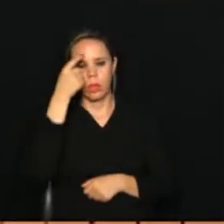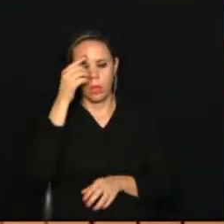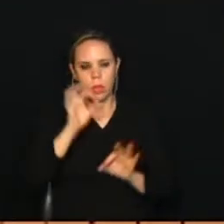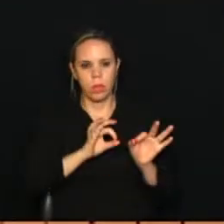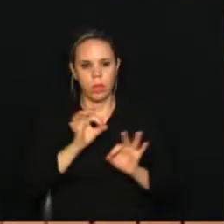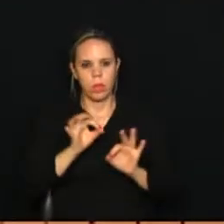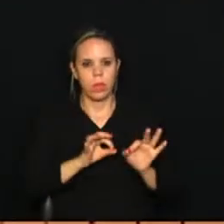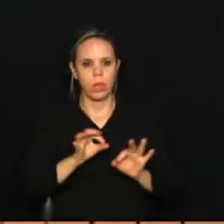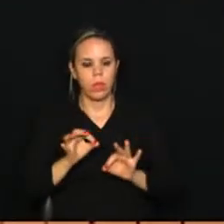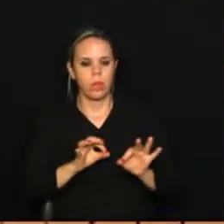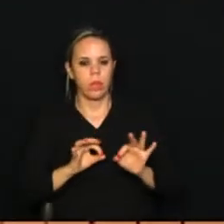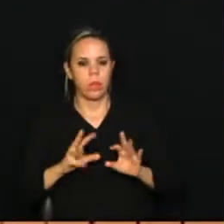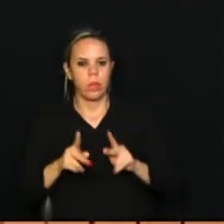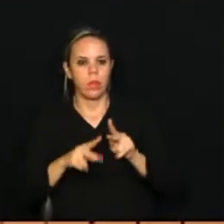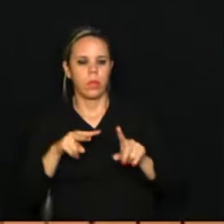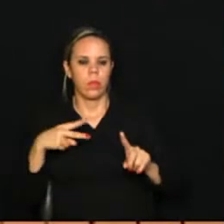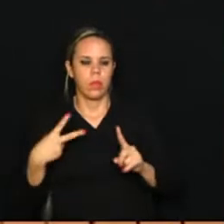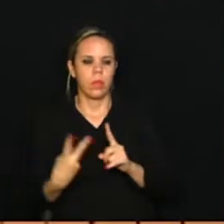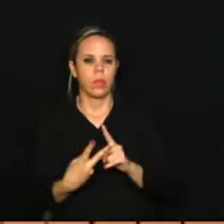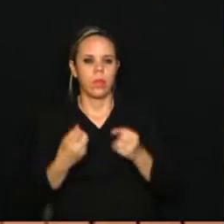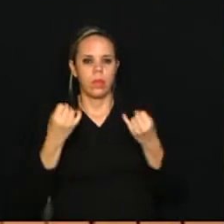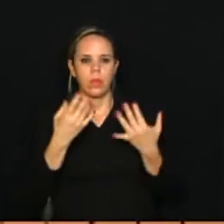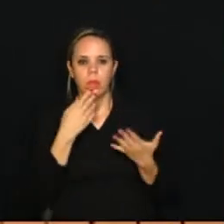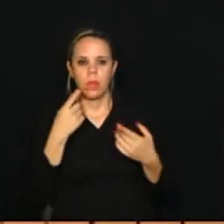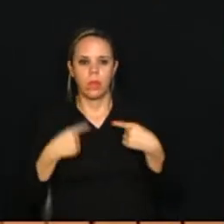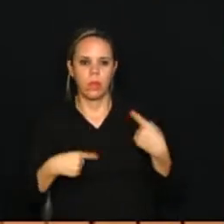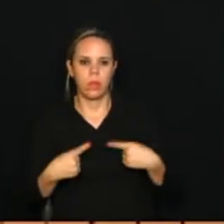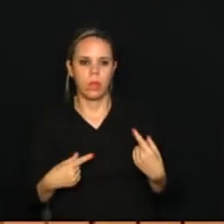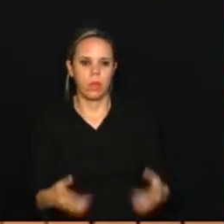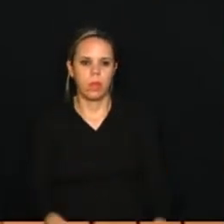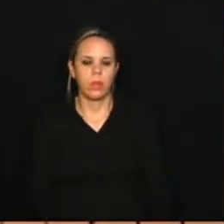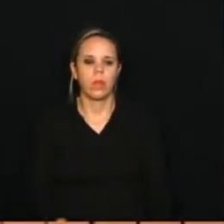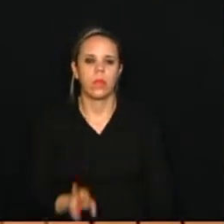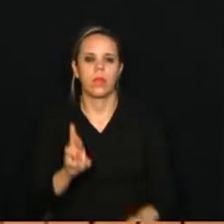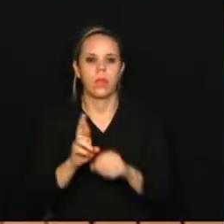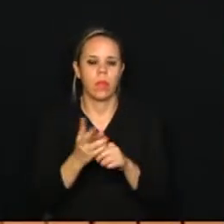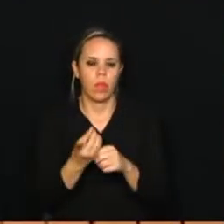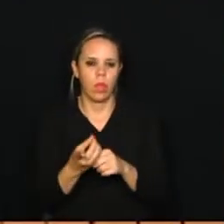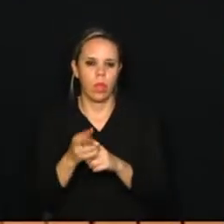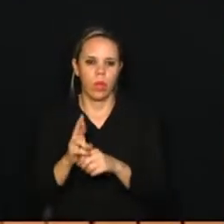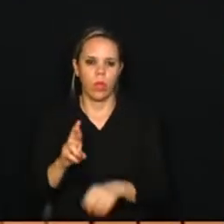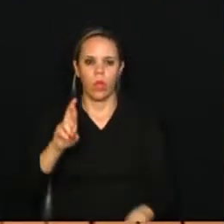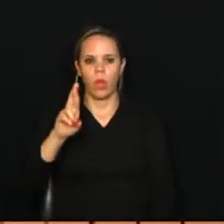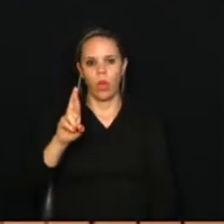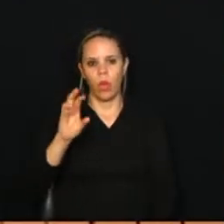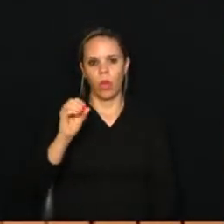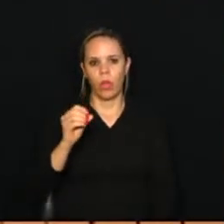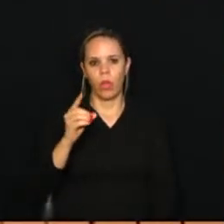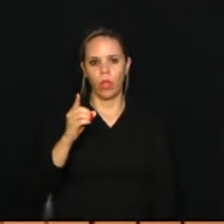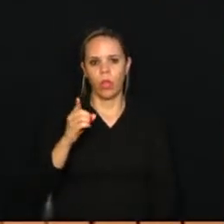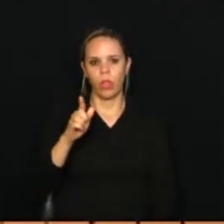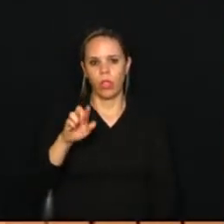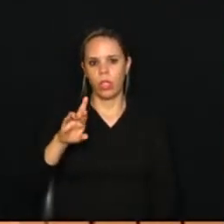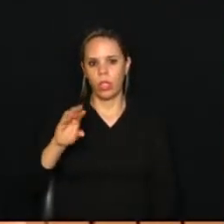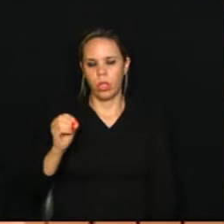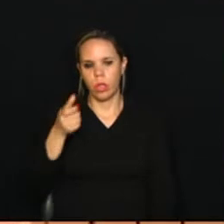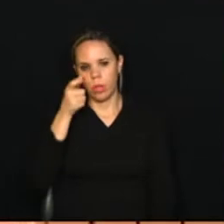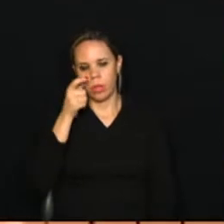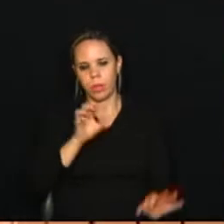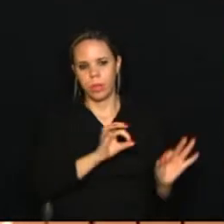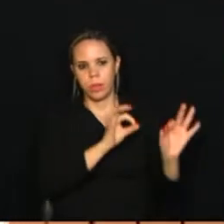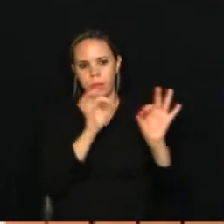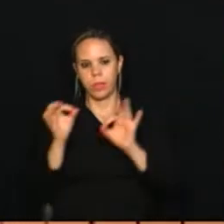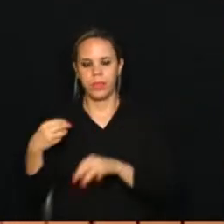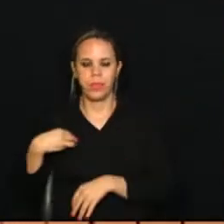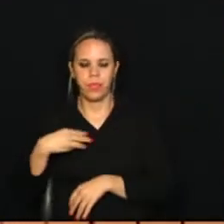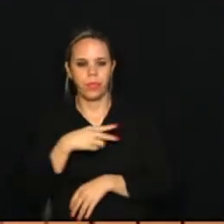mas todos esses aspectos que a gente discutiu aqui. Doutor Rodrigo, né, o senhor esteve aí acompanhando, junto ao Ministério